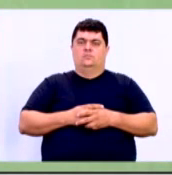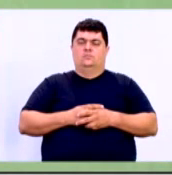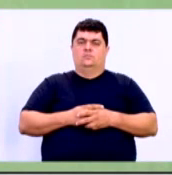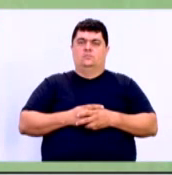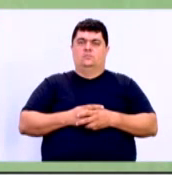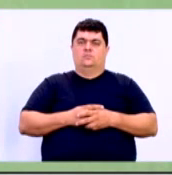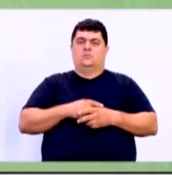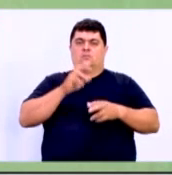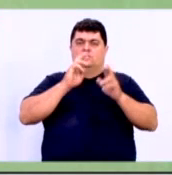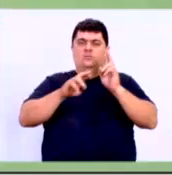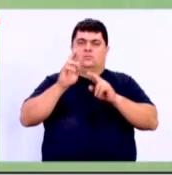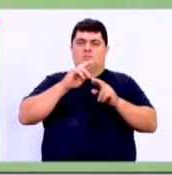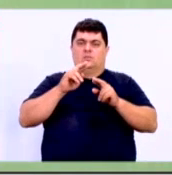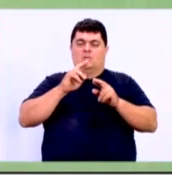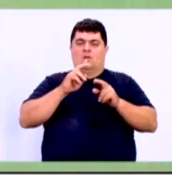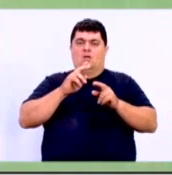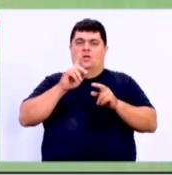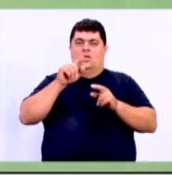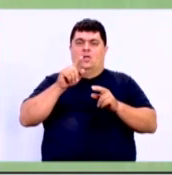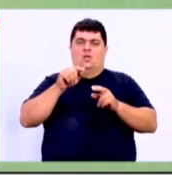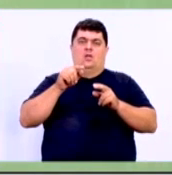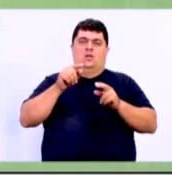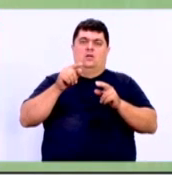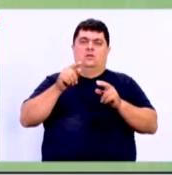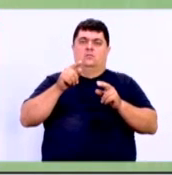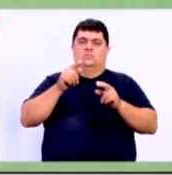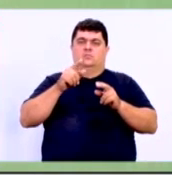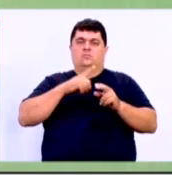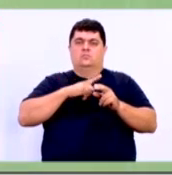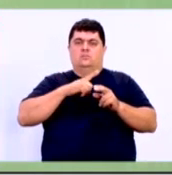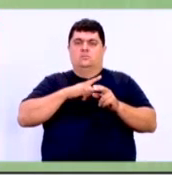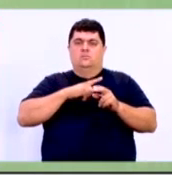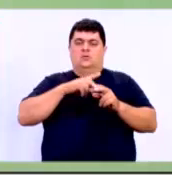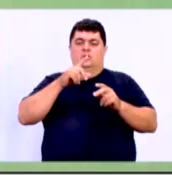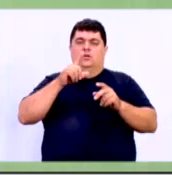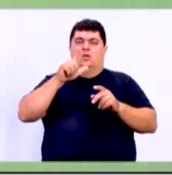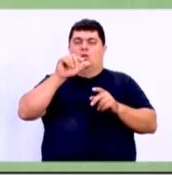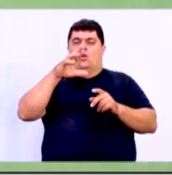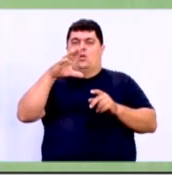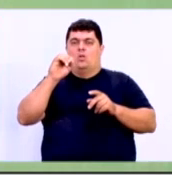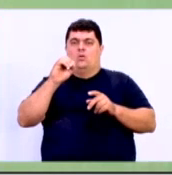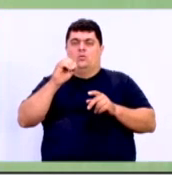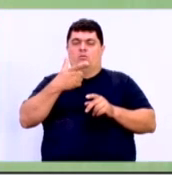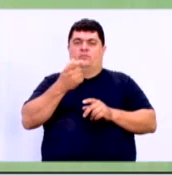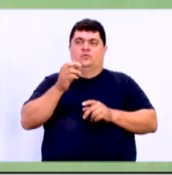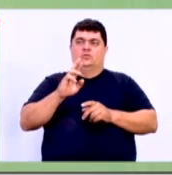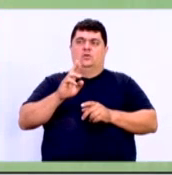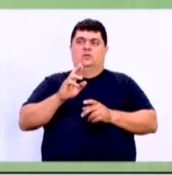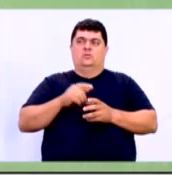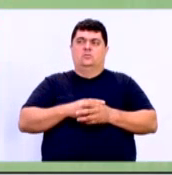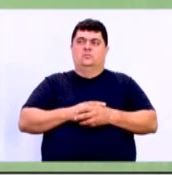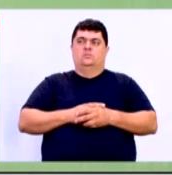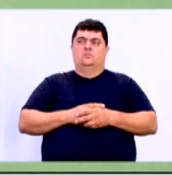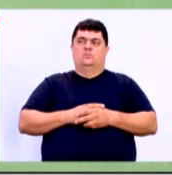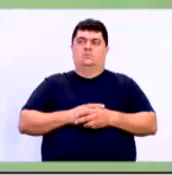Então, o resultado dessa organização foi o quê? Ela teve um lucro de 20 reais. 20 mil reais, por